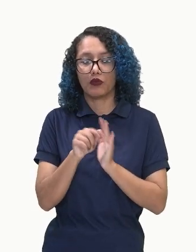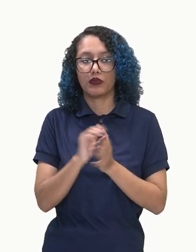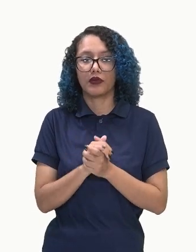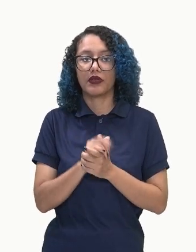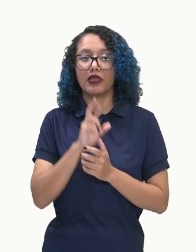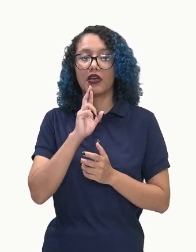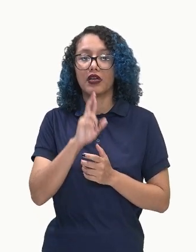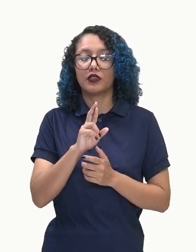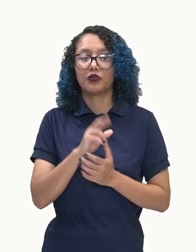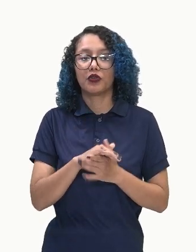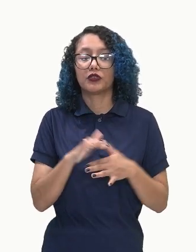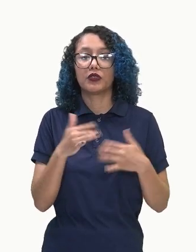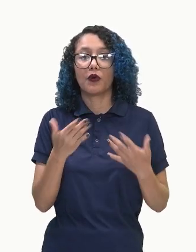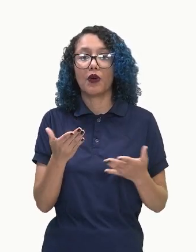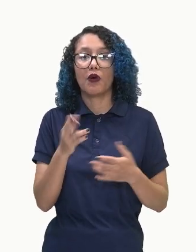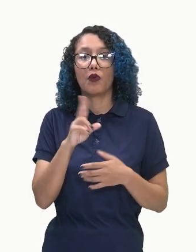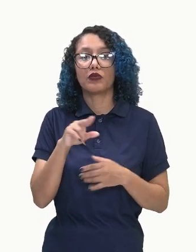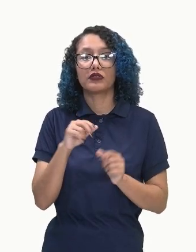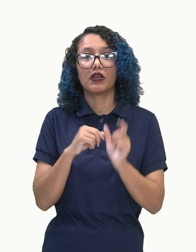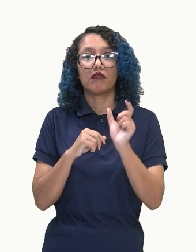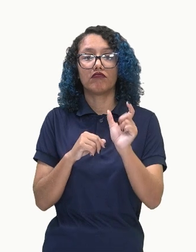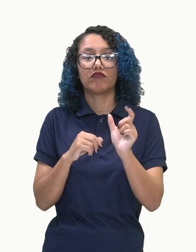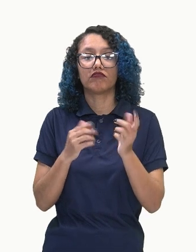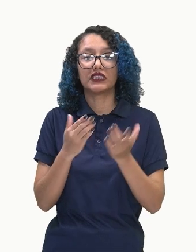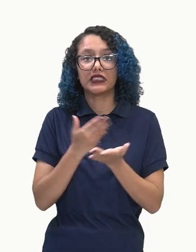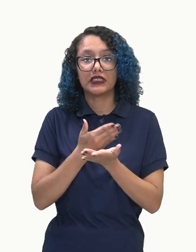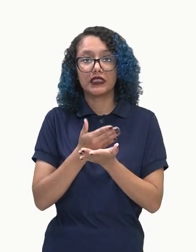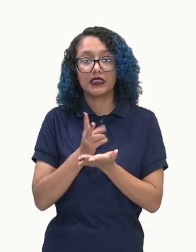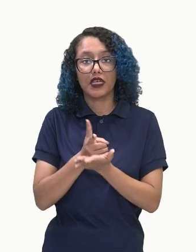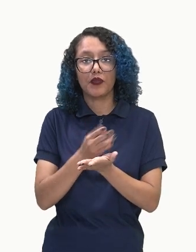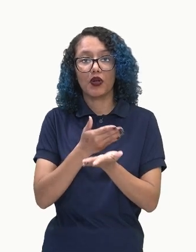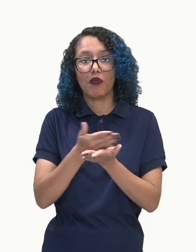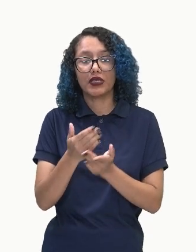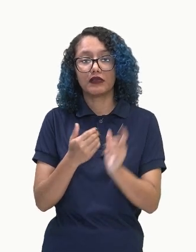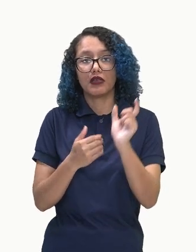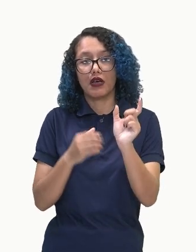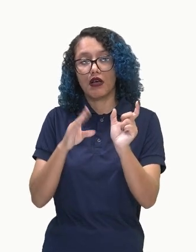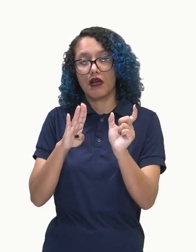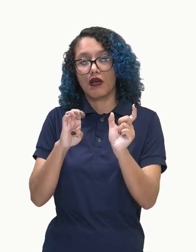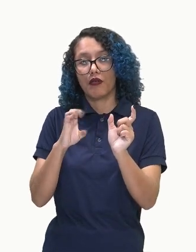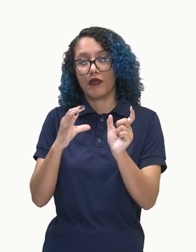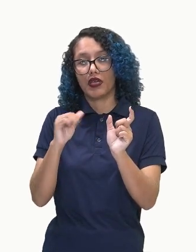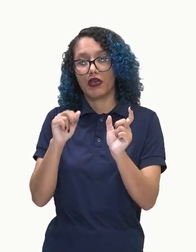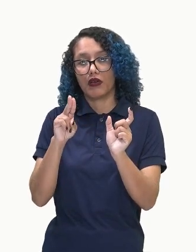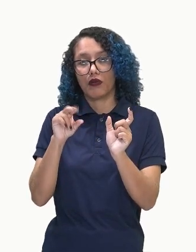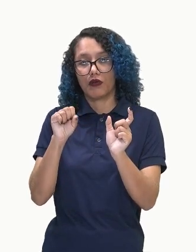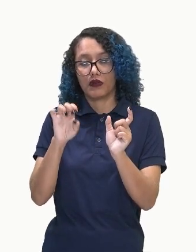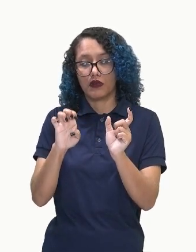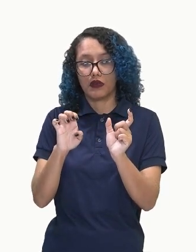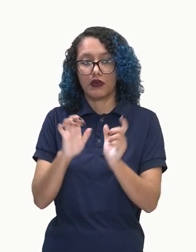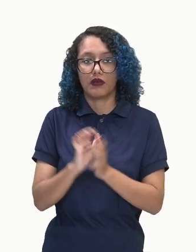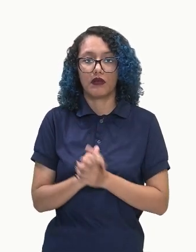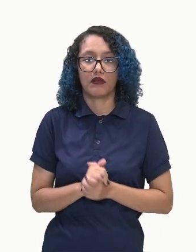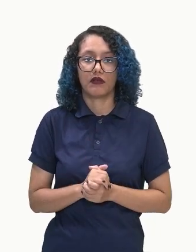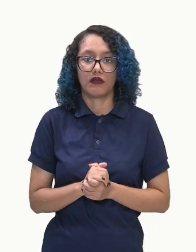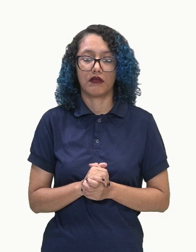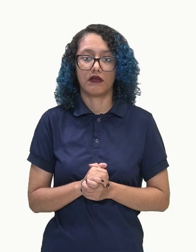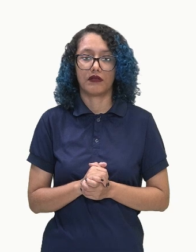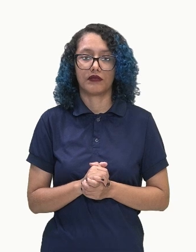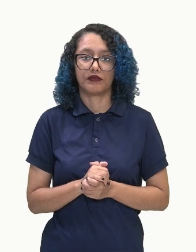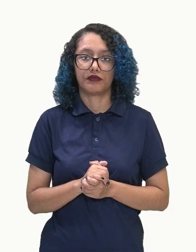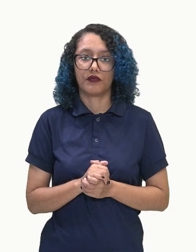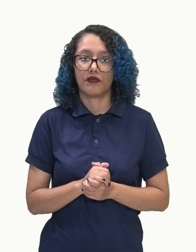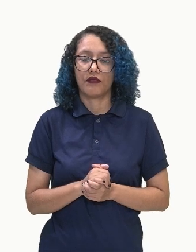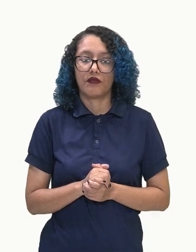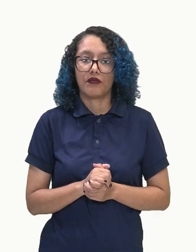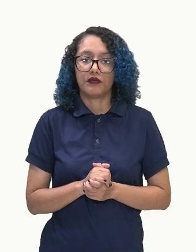essa perguntinha é sempre iniciada por because, tá? O because, então, é a resposta do why, que é por